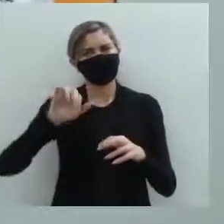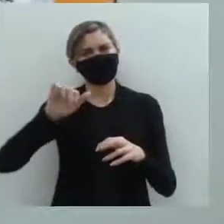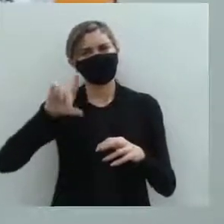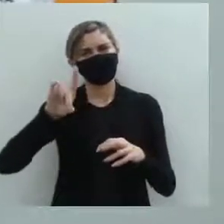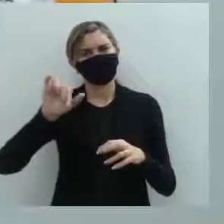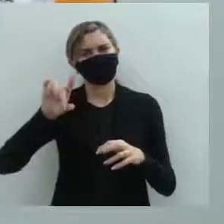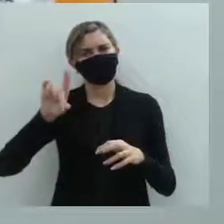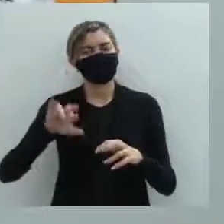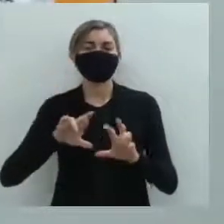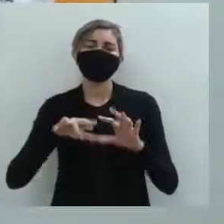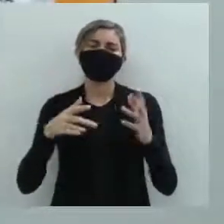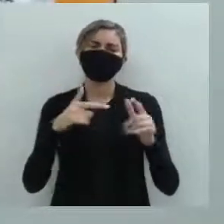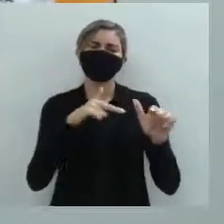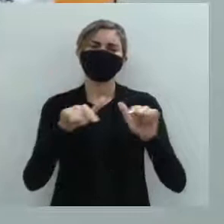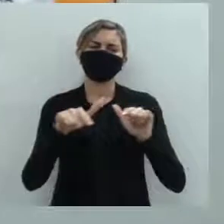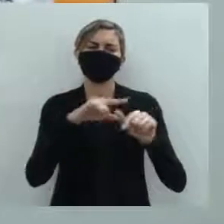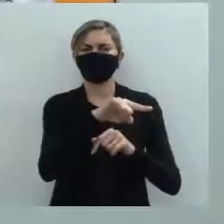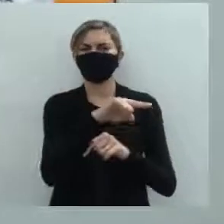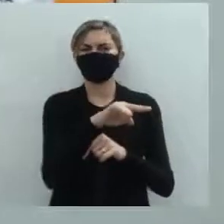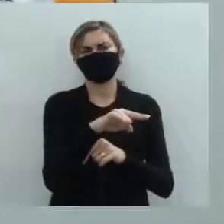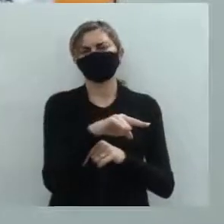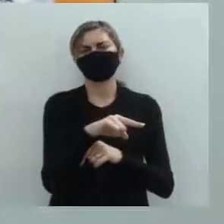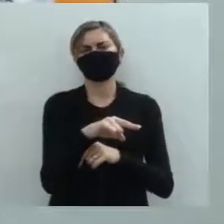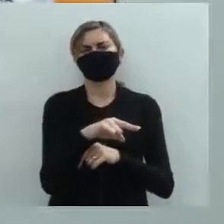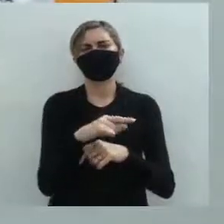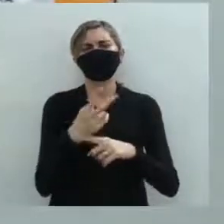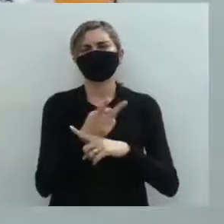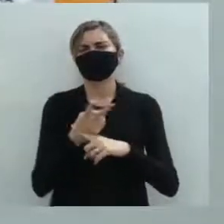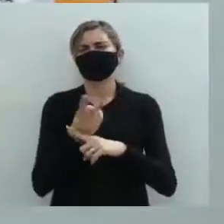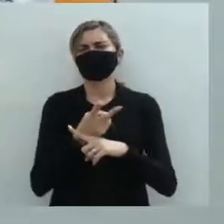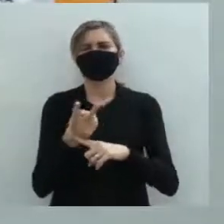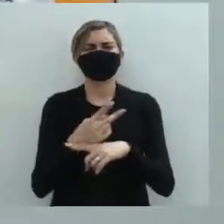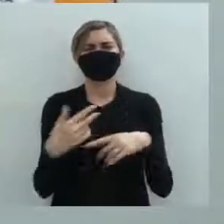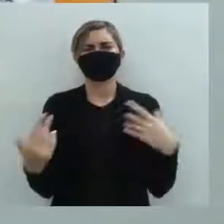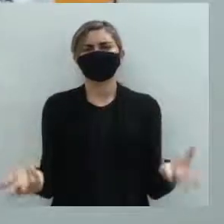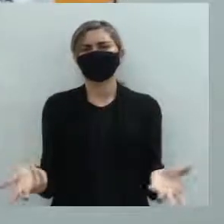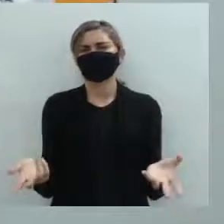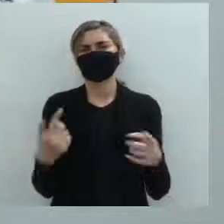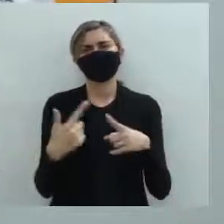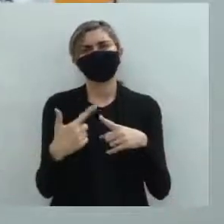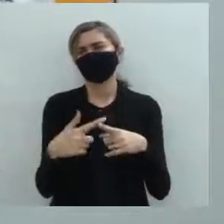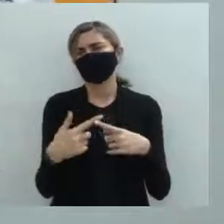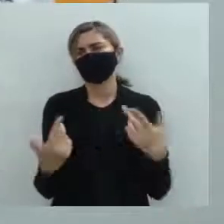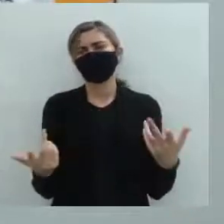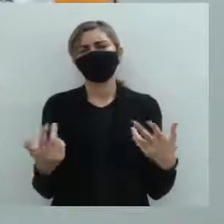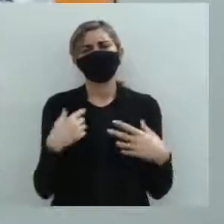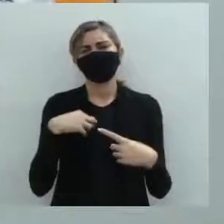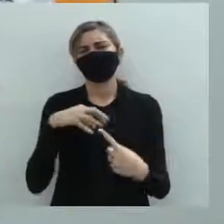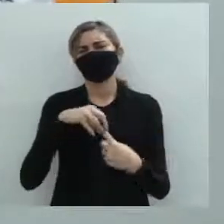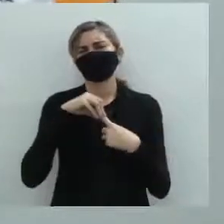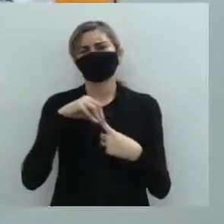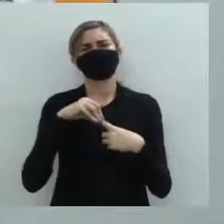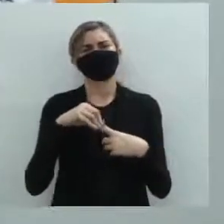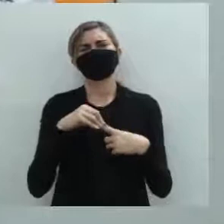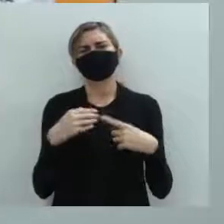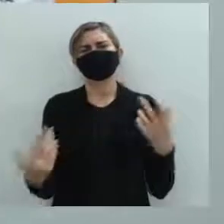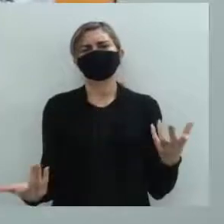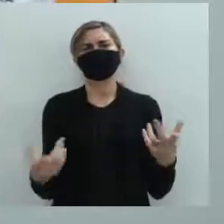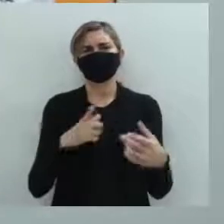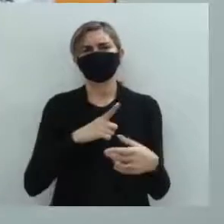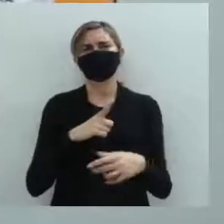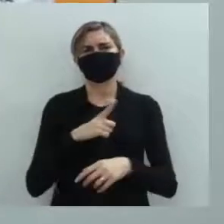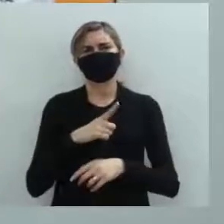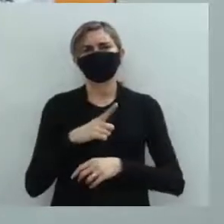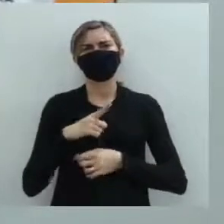Ou será que esse trabalhador, essa trabalhadora está buscando essa alternativa como sendo talvez a única alternativa que ela